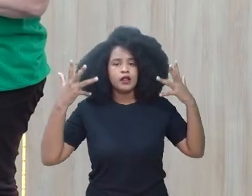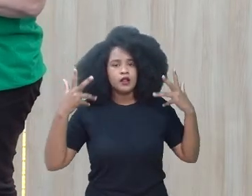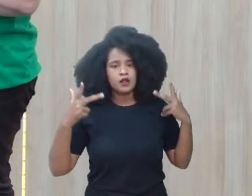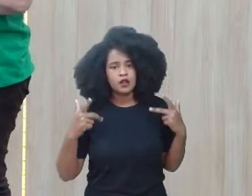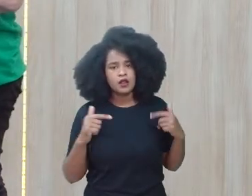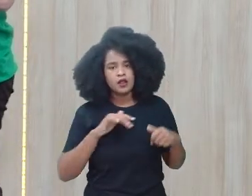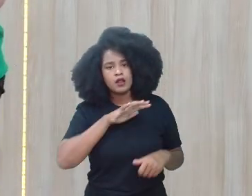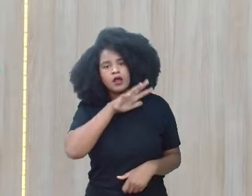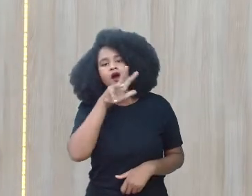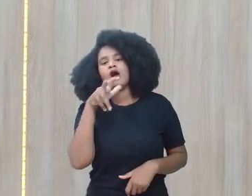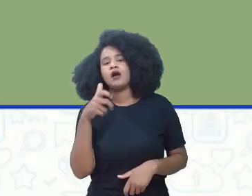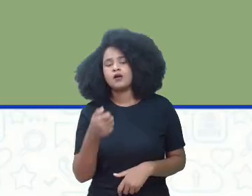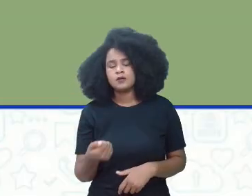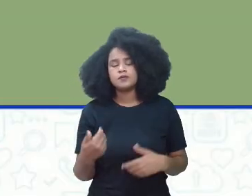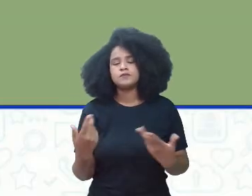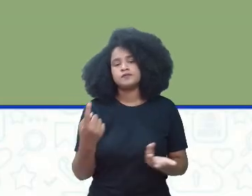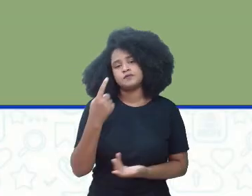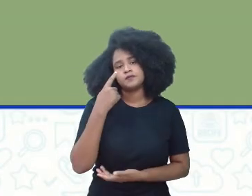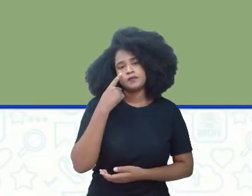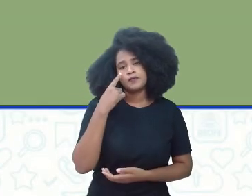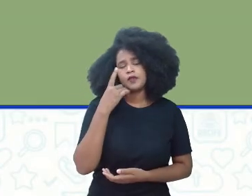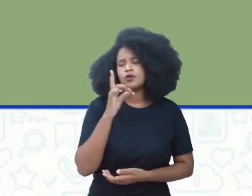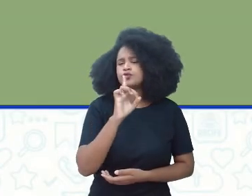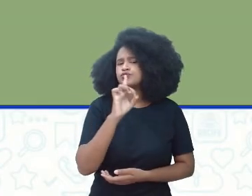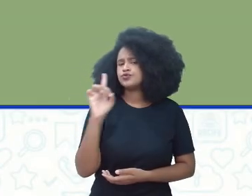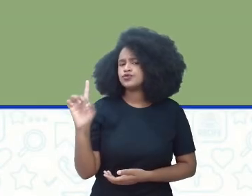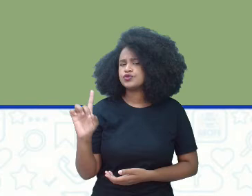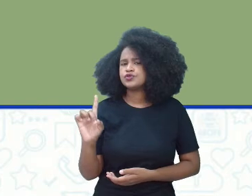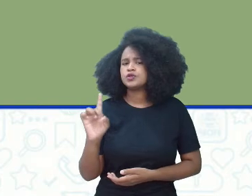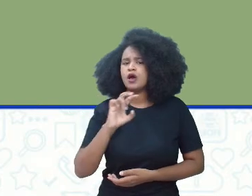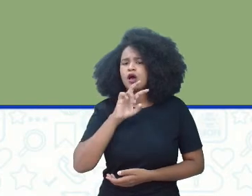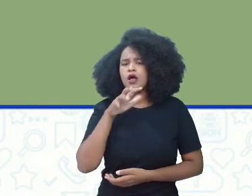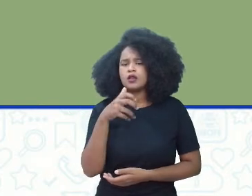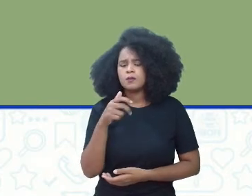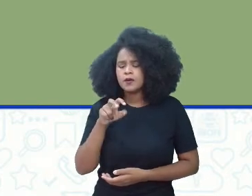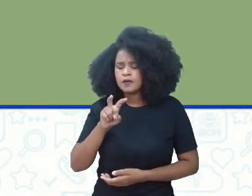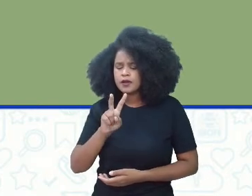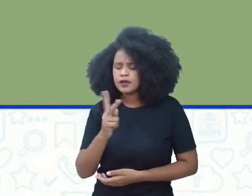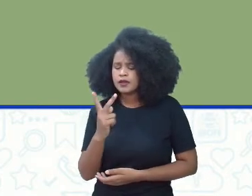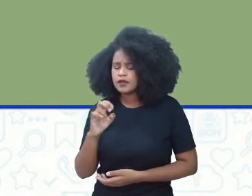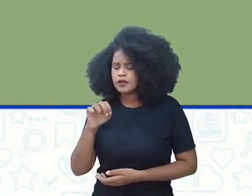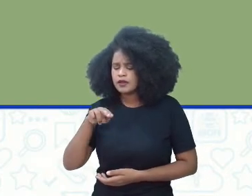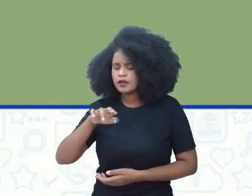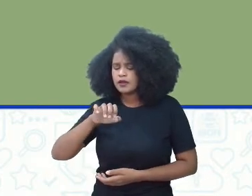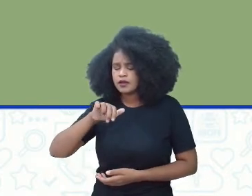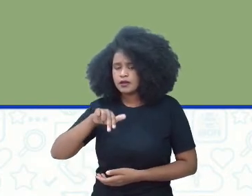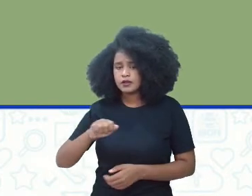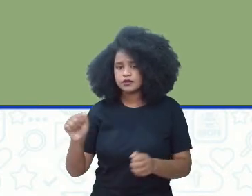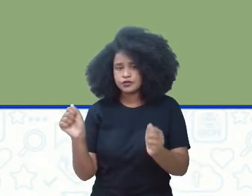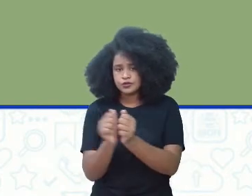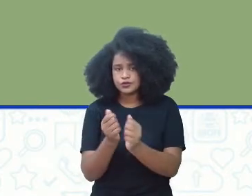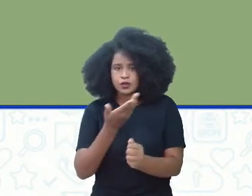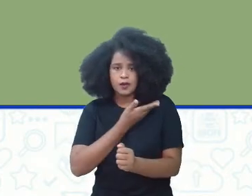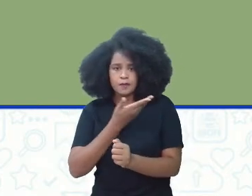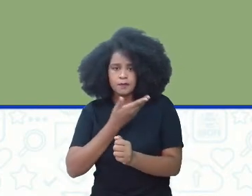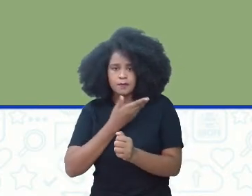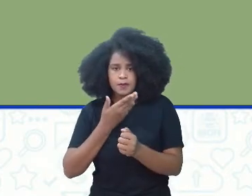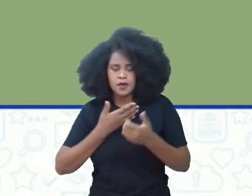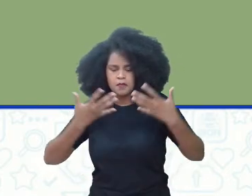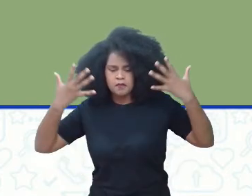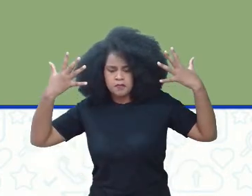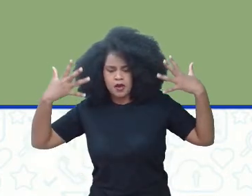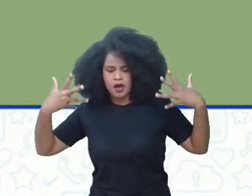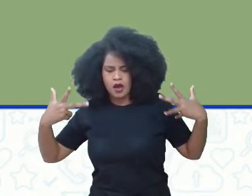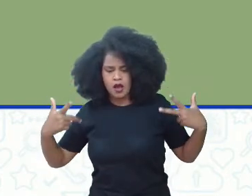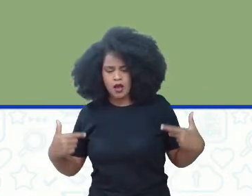assim, um belo dia, uma hiena passeava alegremente no mato com seu amigo leão. De repente,